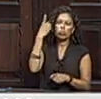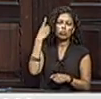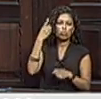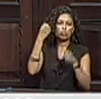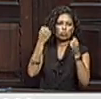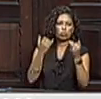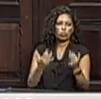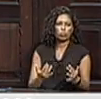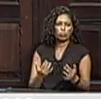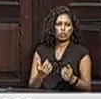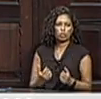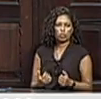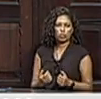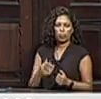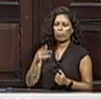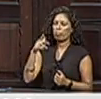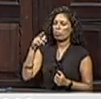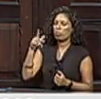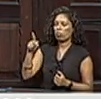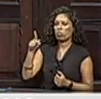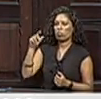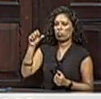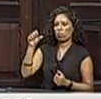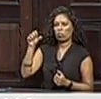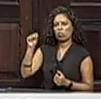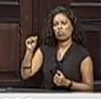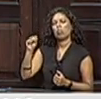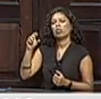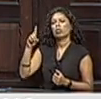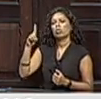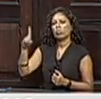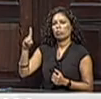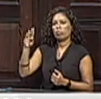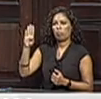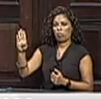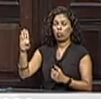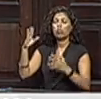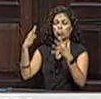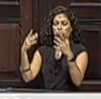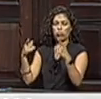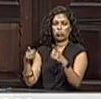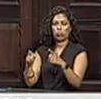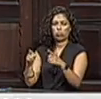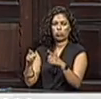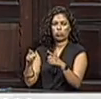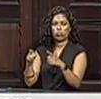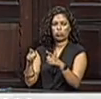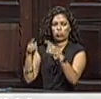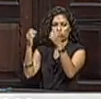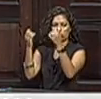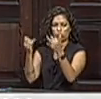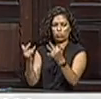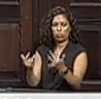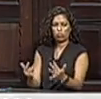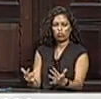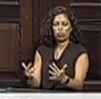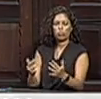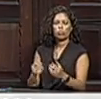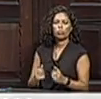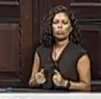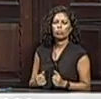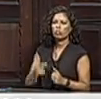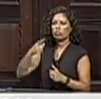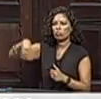Senhor presidente, o PCdoB também encaminha o voto sim. Na realidade, só para quem está em casa também